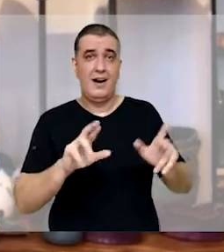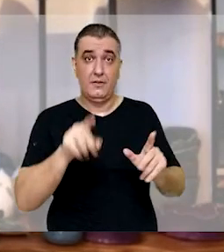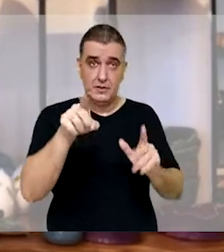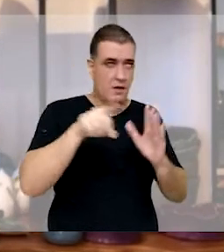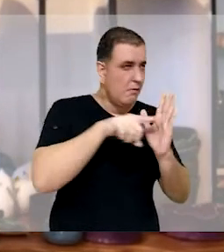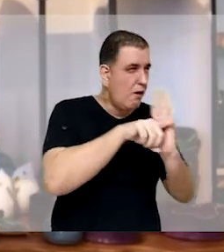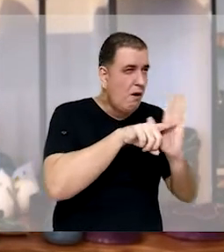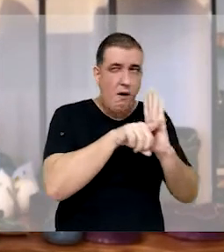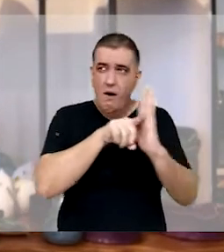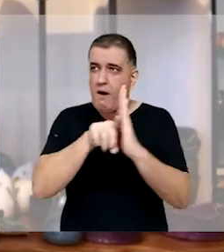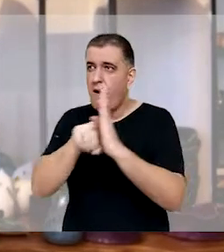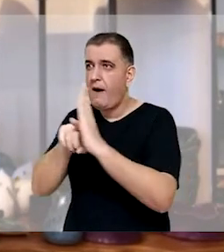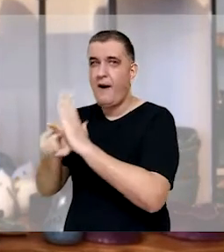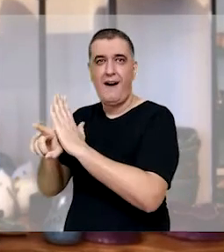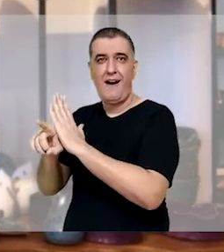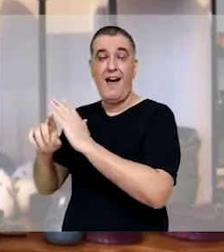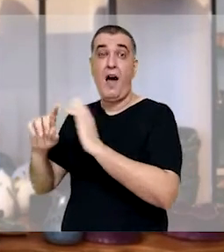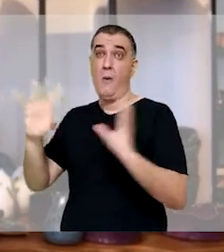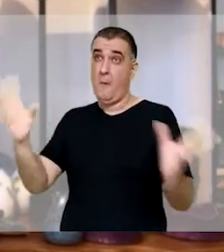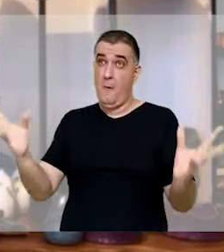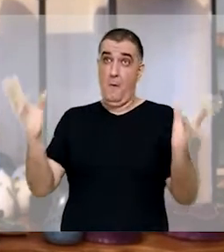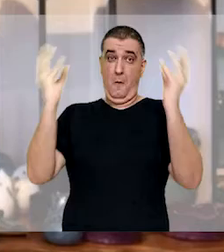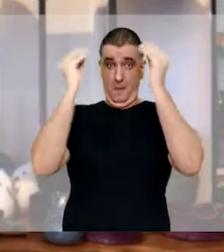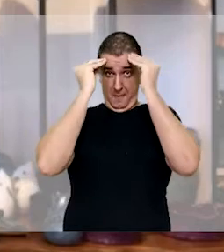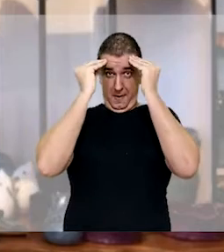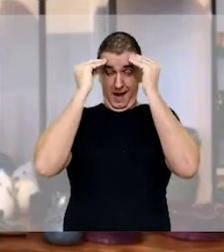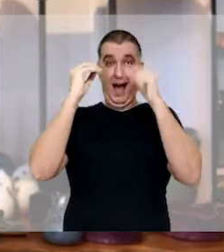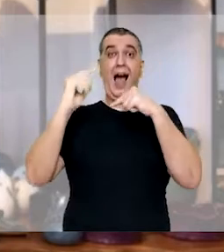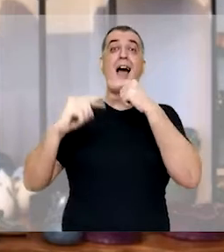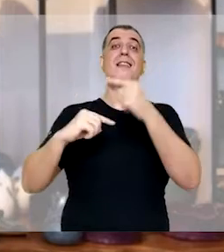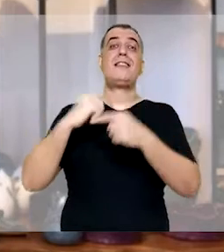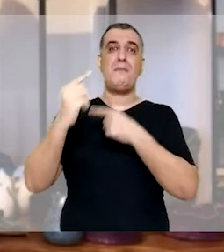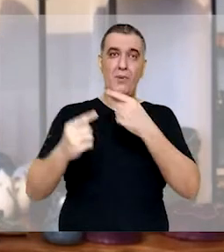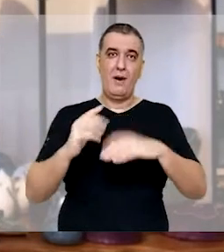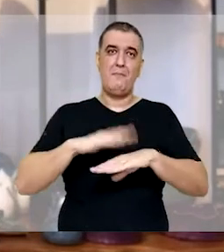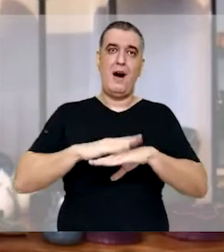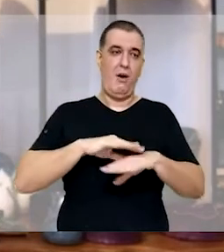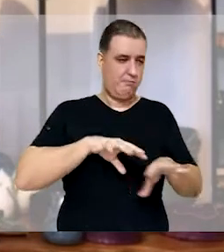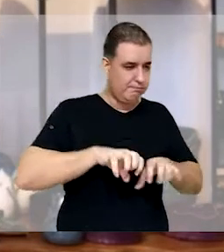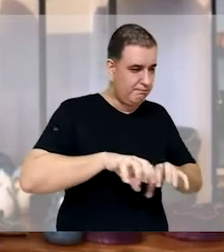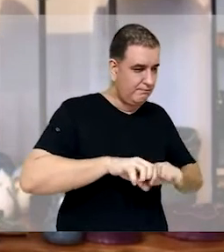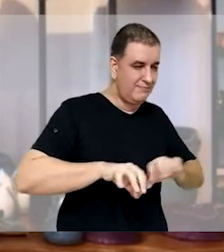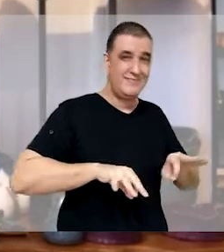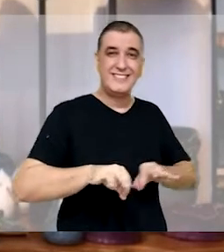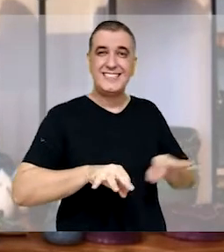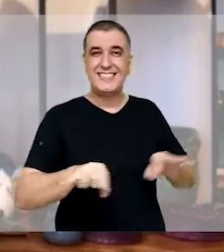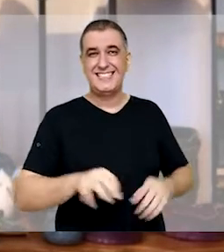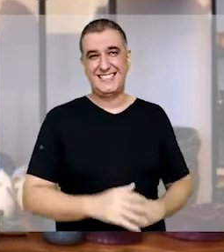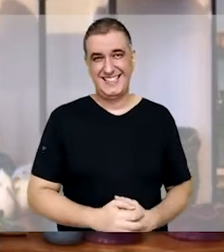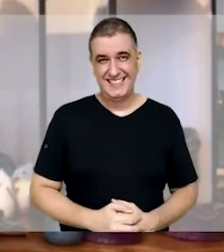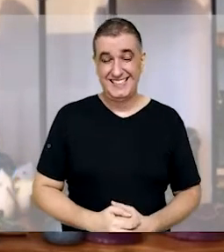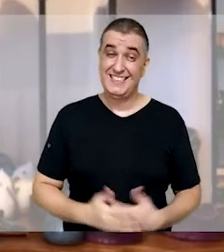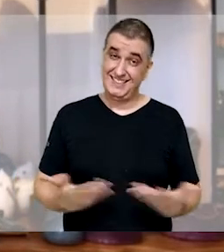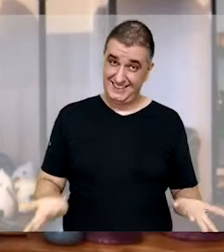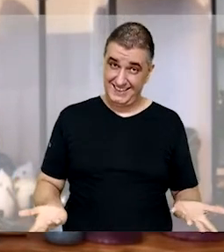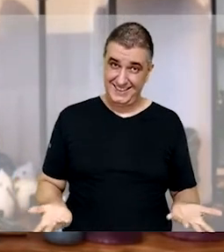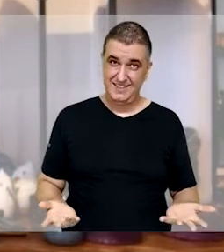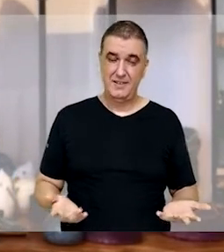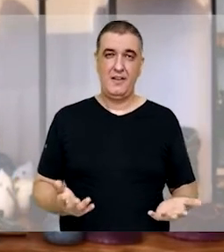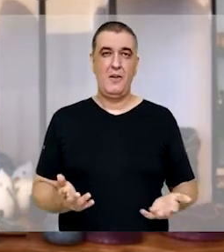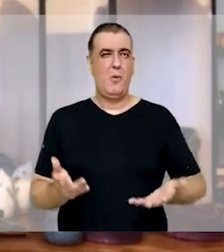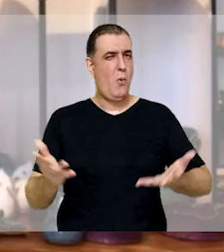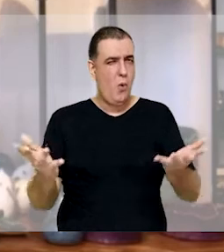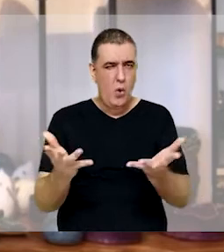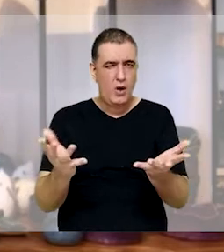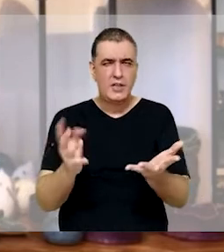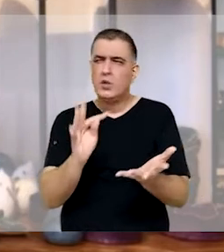nossa cabeça, o nosso sonho, porque, como dizia um grande artista, o que está no plano real hoje é porque um dia já